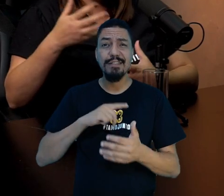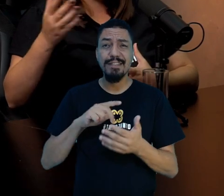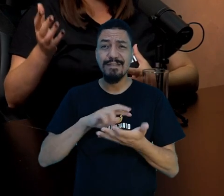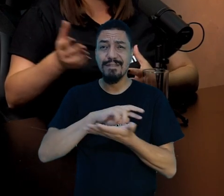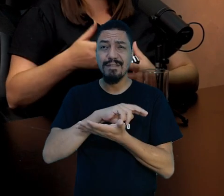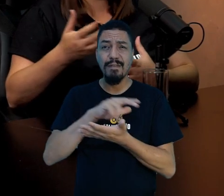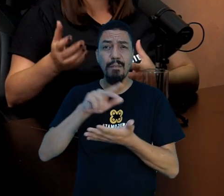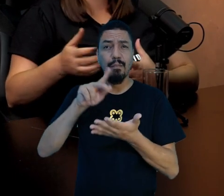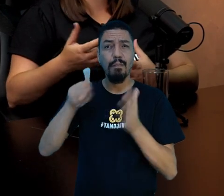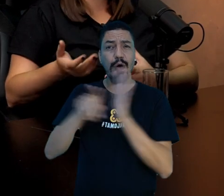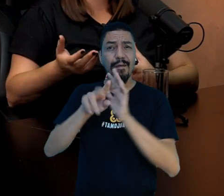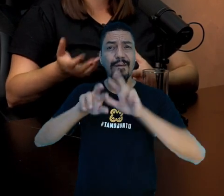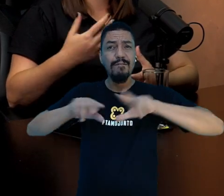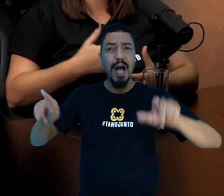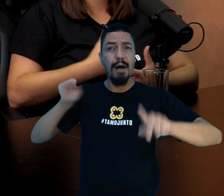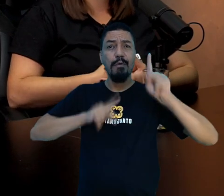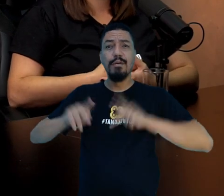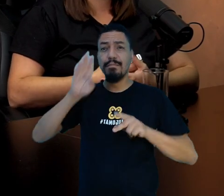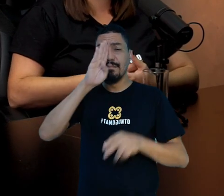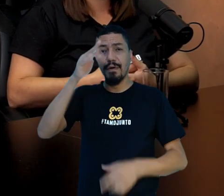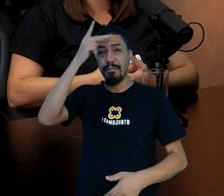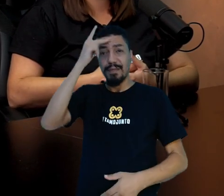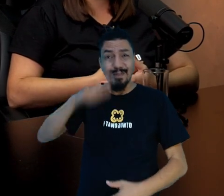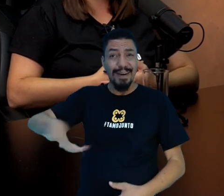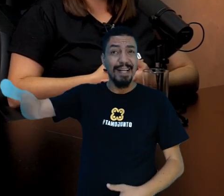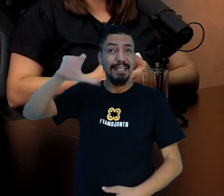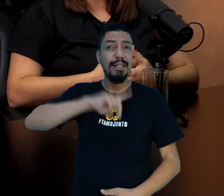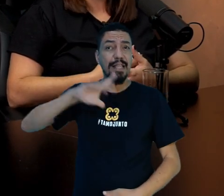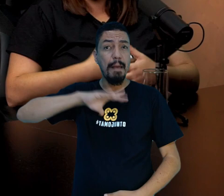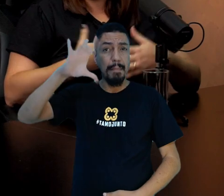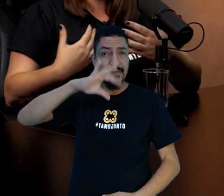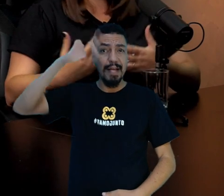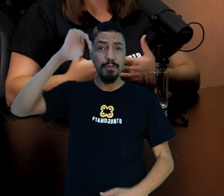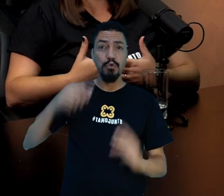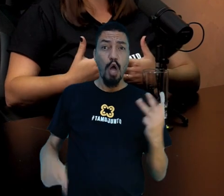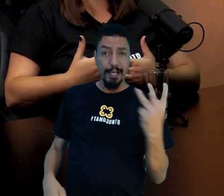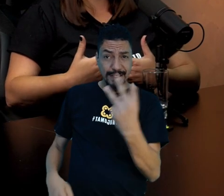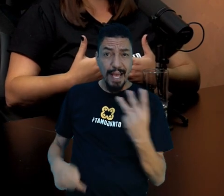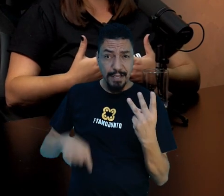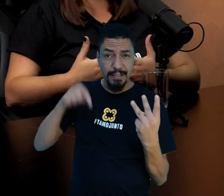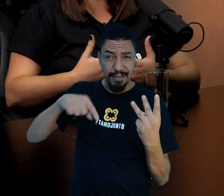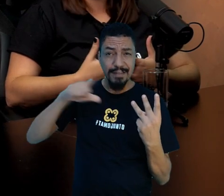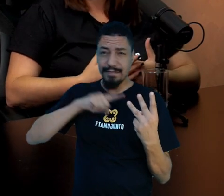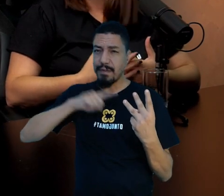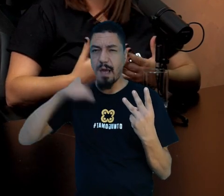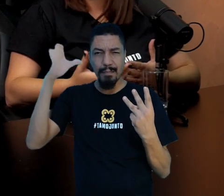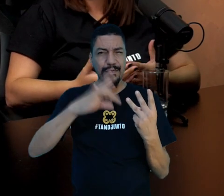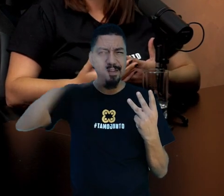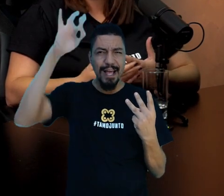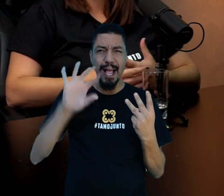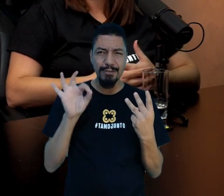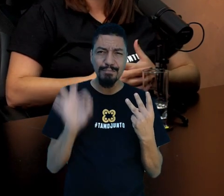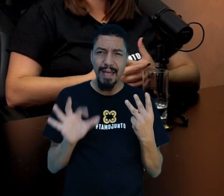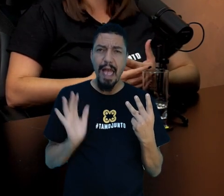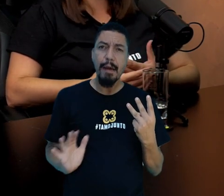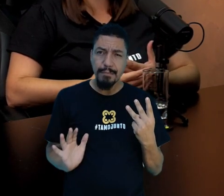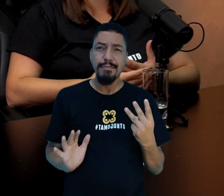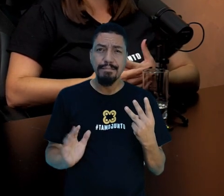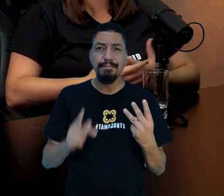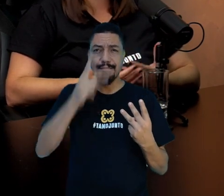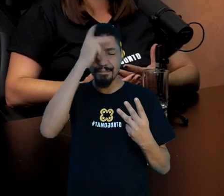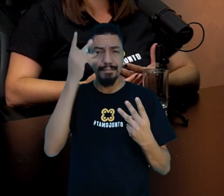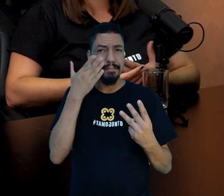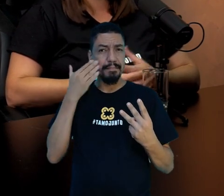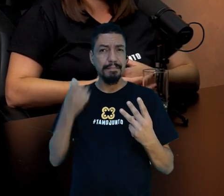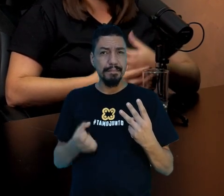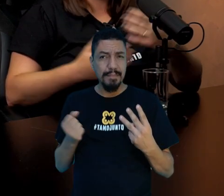pode vir de diversos públicos, mas geralmente pessoas privilegiadas, que nós três somos também pessoas privilegiadas aqui, né?